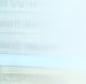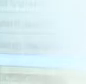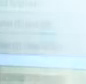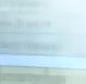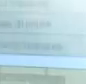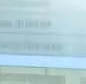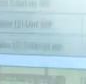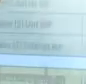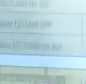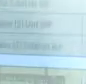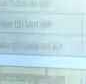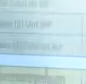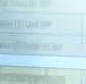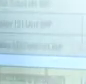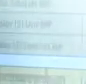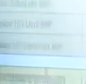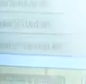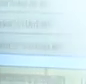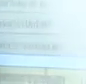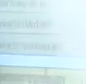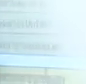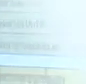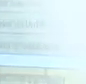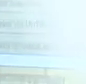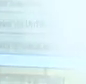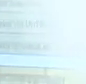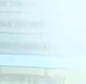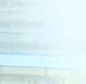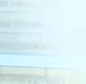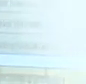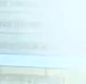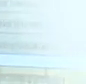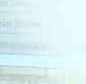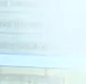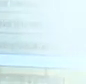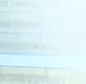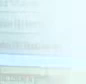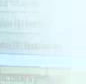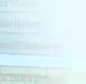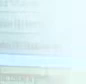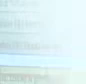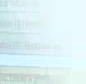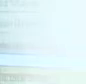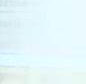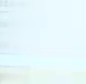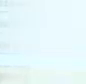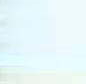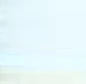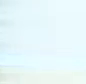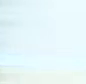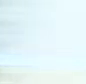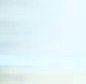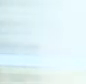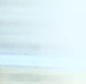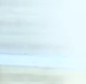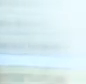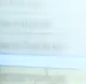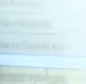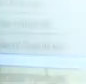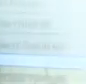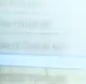aqui, o produto sigma, ele é composto de 3 matérias-primas